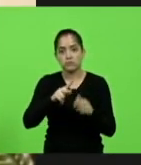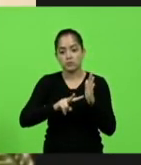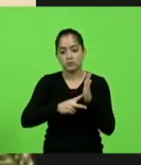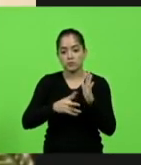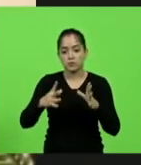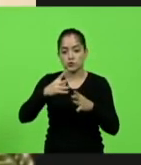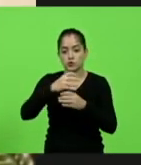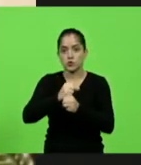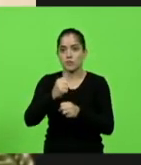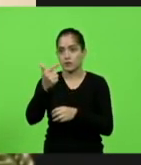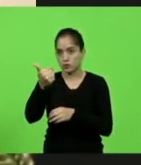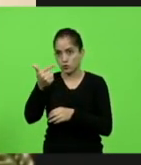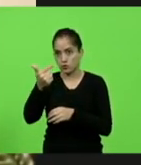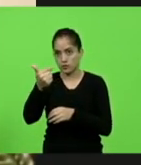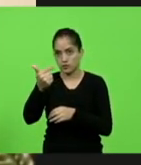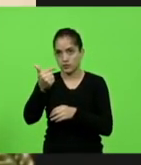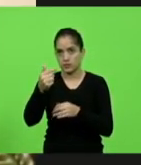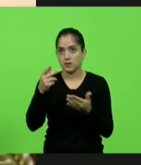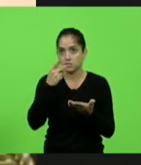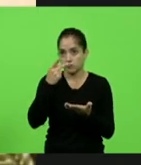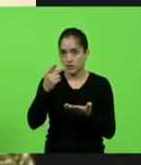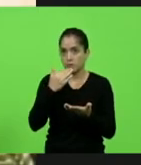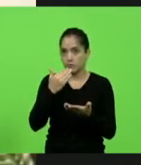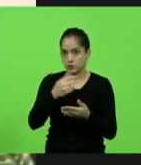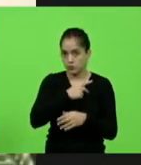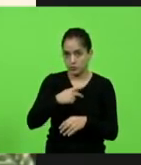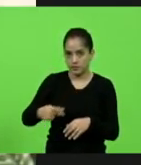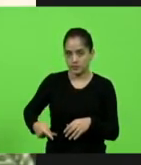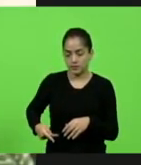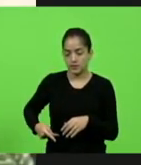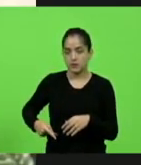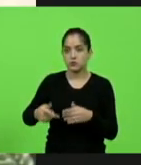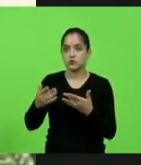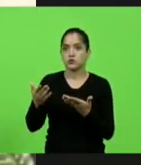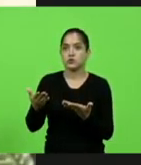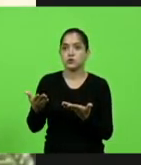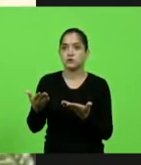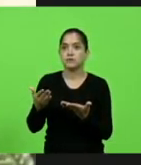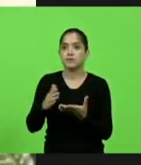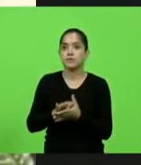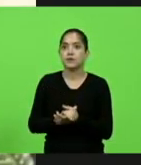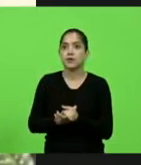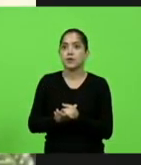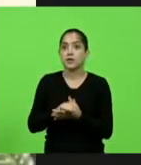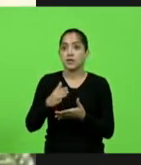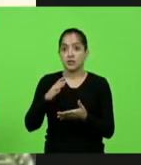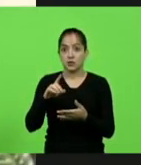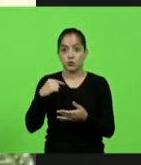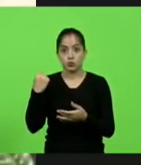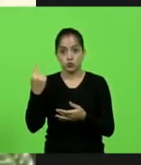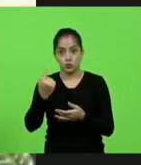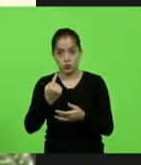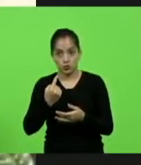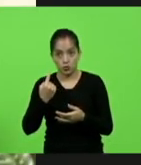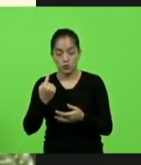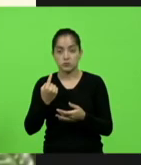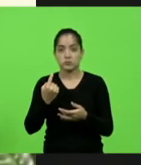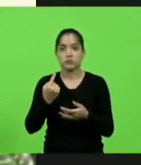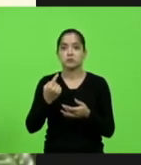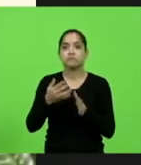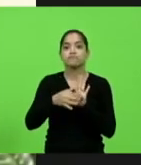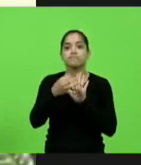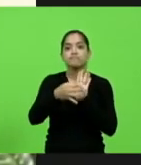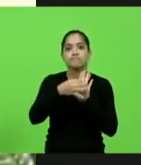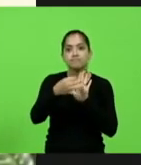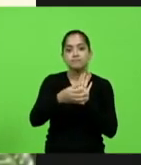aqui a pedido do presidente, e o nosso posicionamento, antes parabenizar os educadores